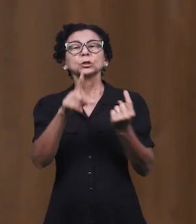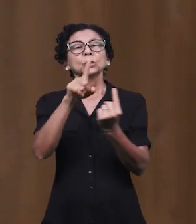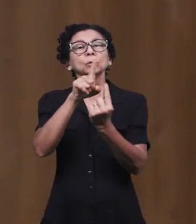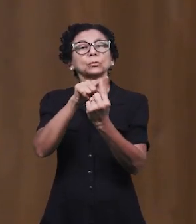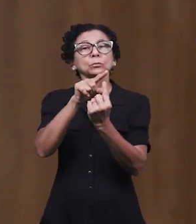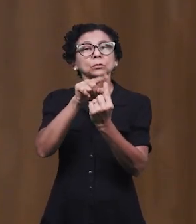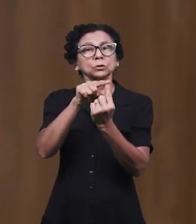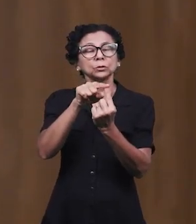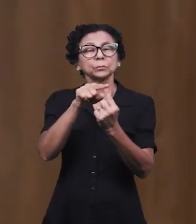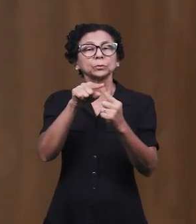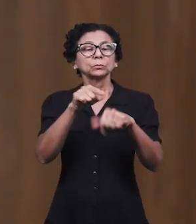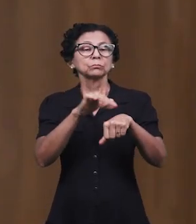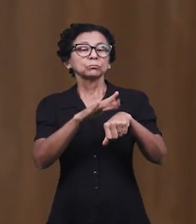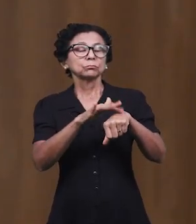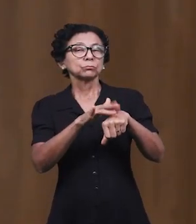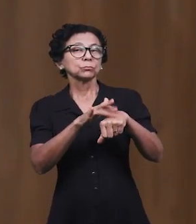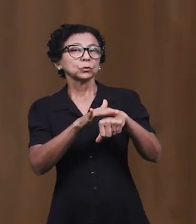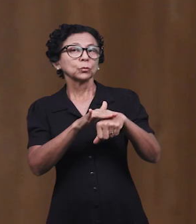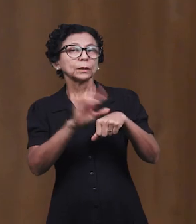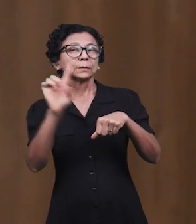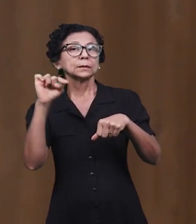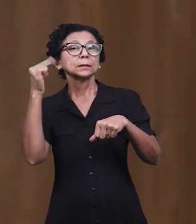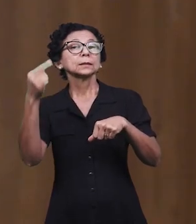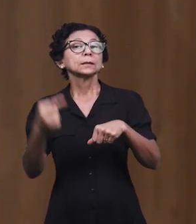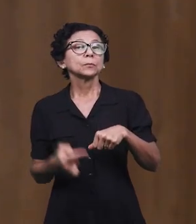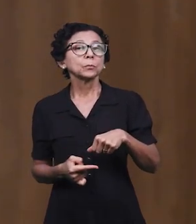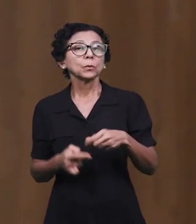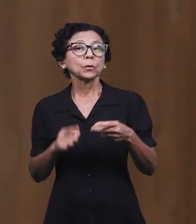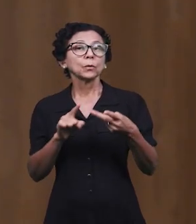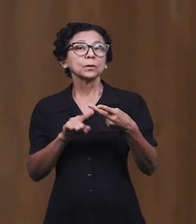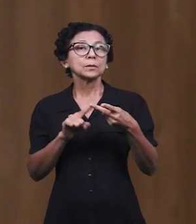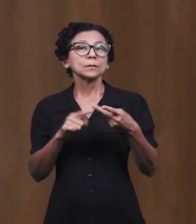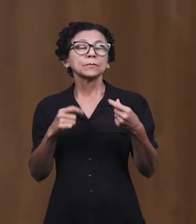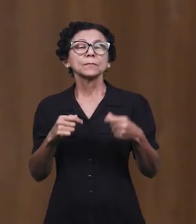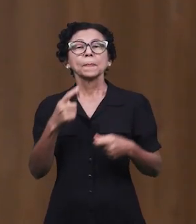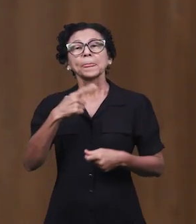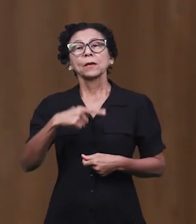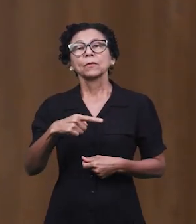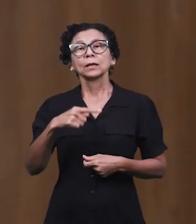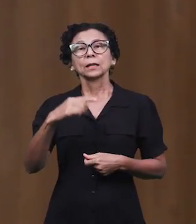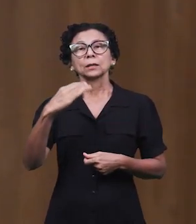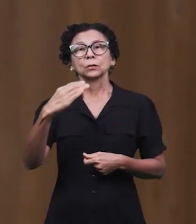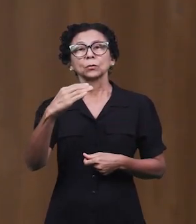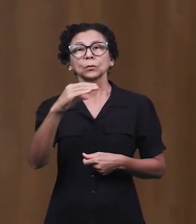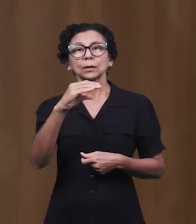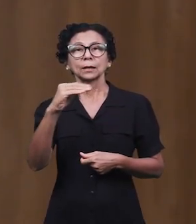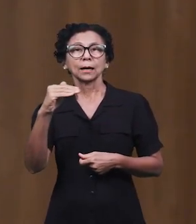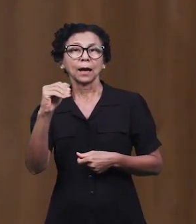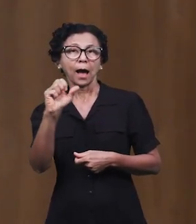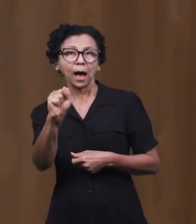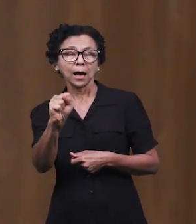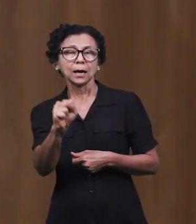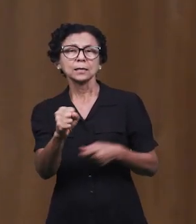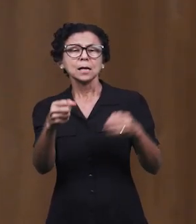da doença. Depois, o que você precisa fazer? Vai ao CRAS mais próximo da sua casa e se cadastra no CAD